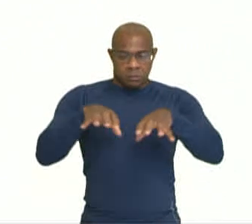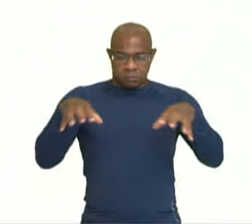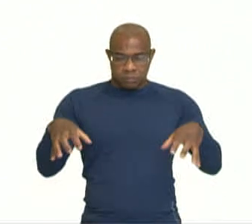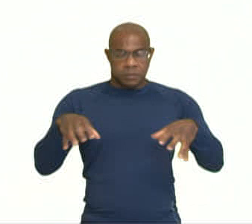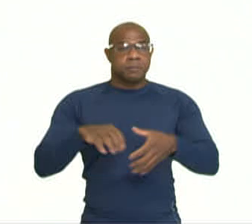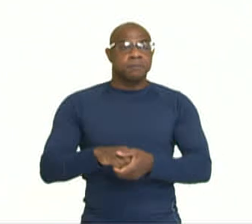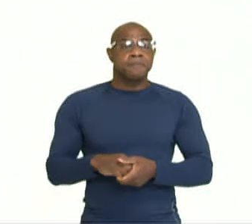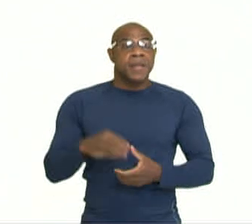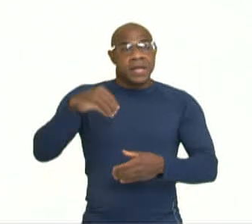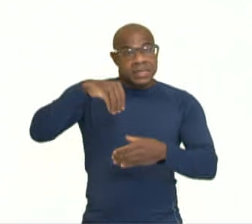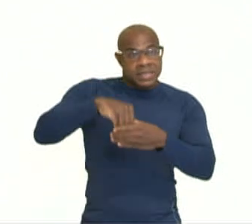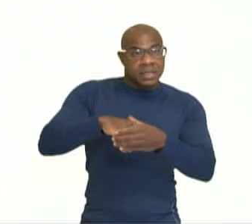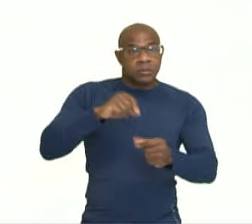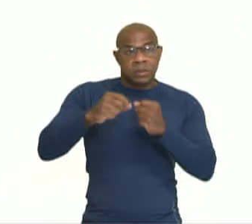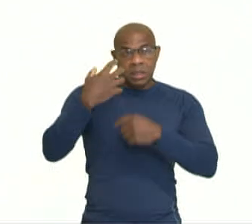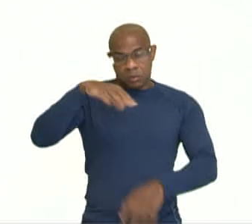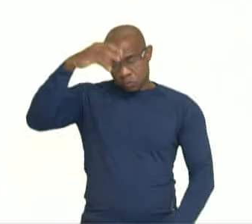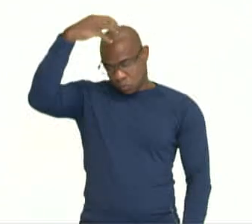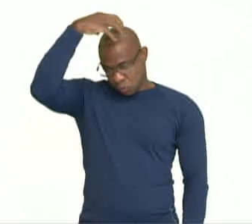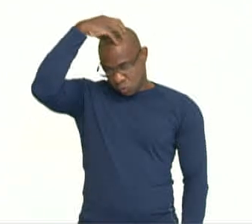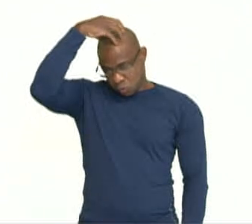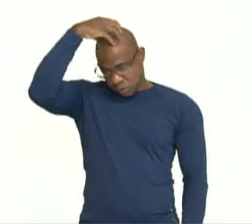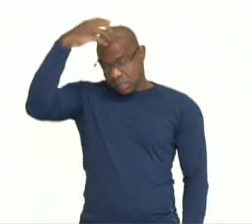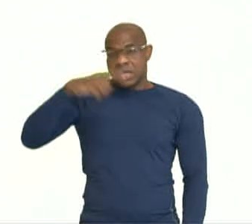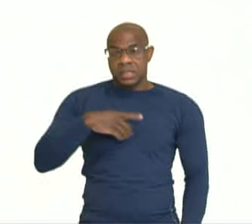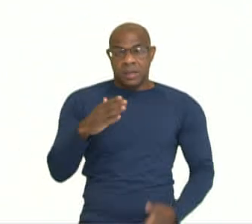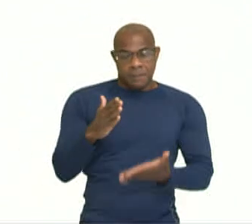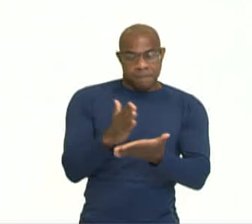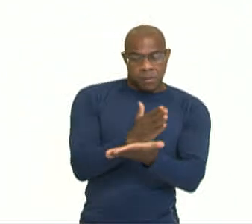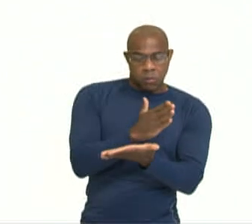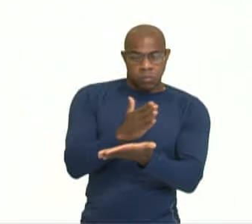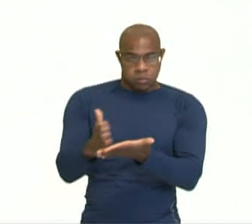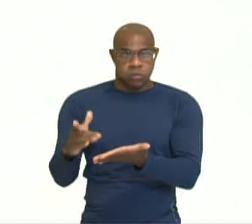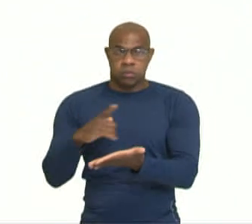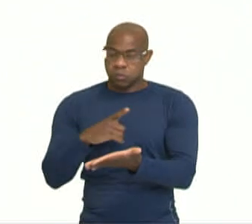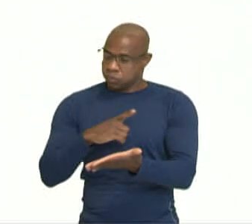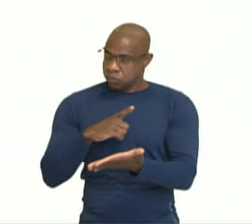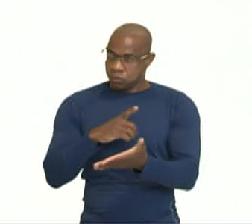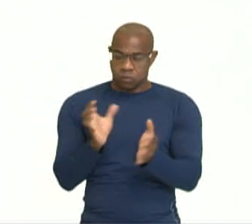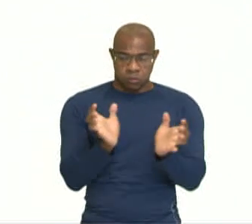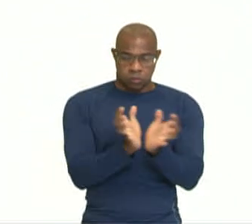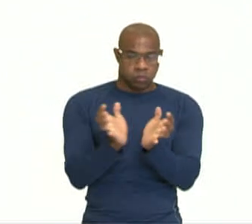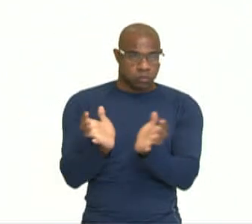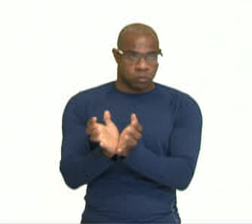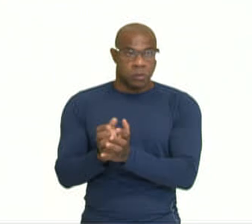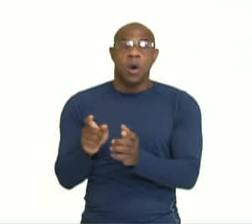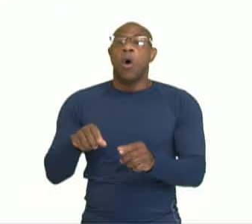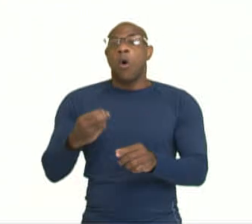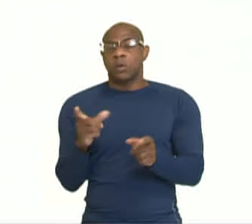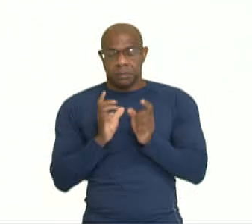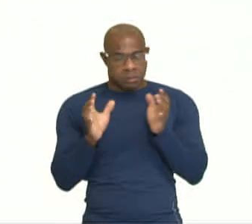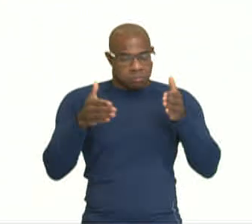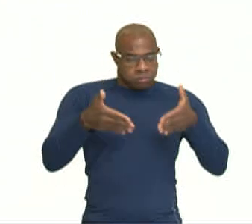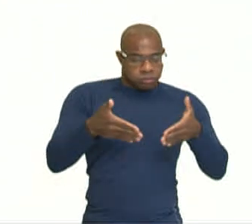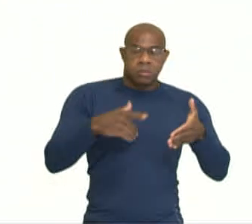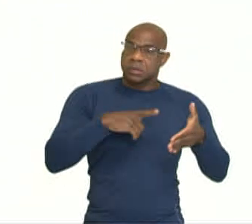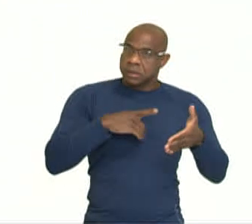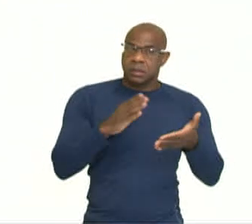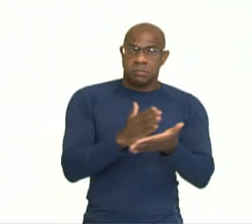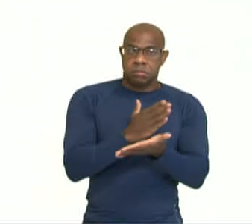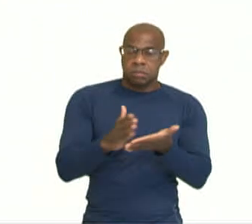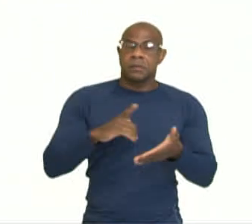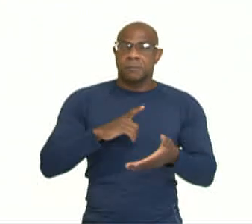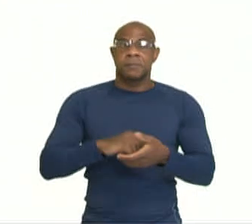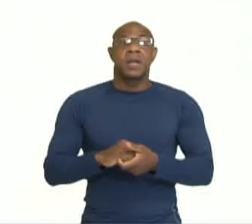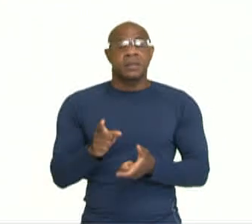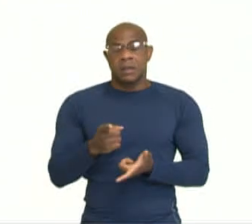ainda temos uma monarquia dividida em termos de poder, ou ainda uma monarquia concentrada. Isso tudo para